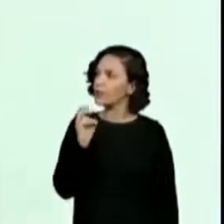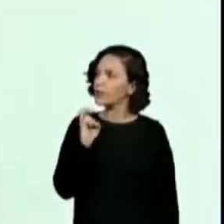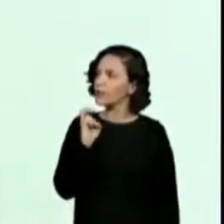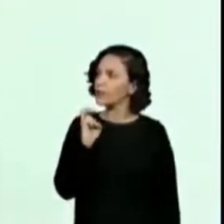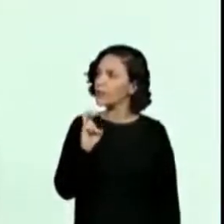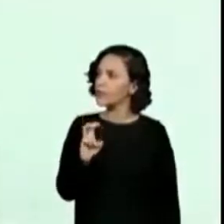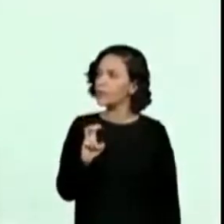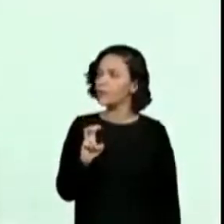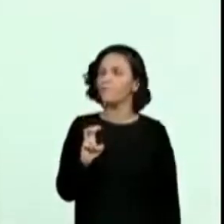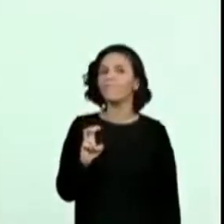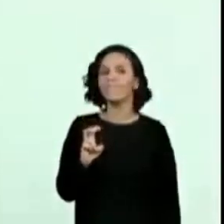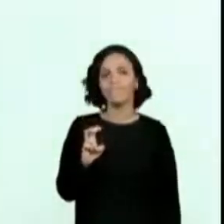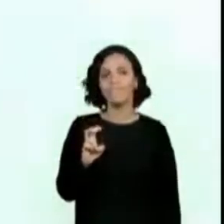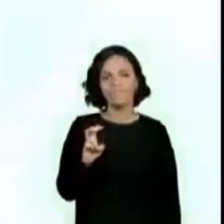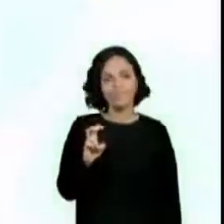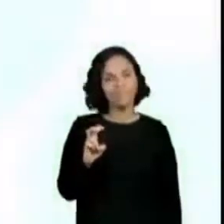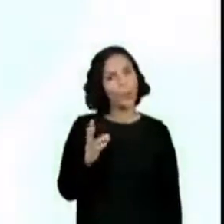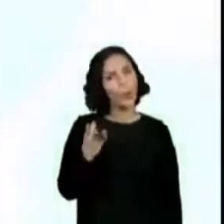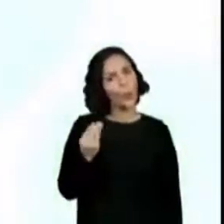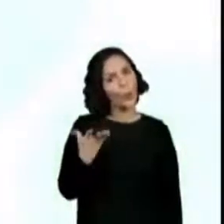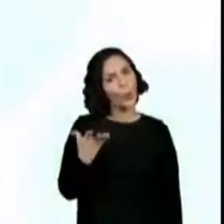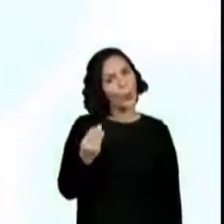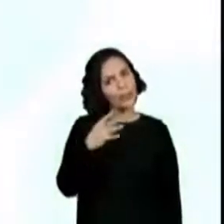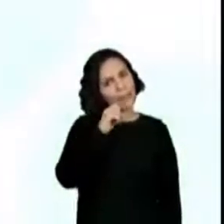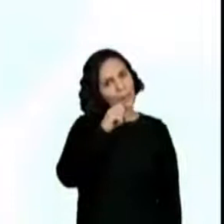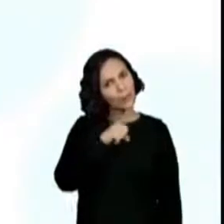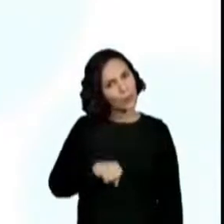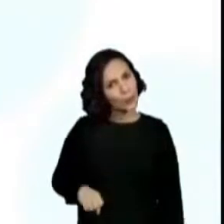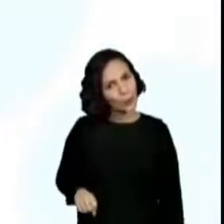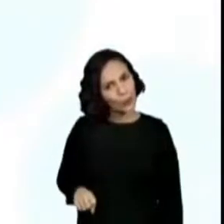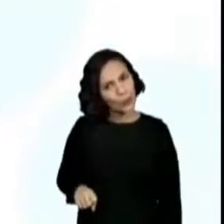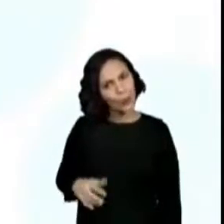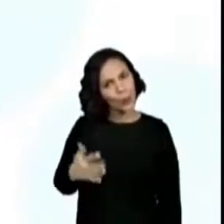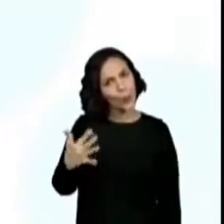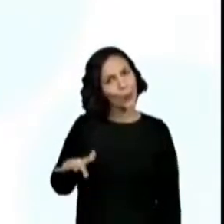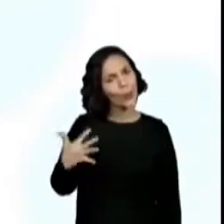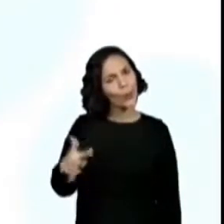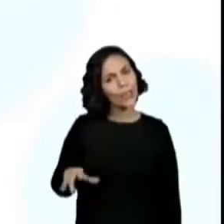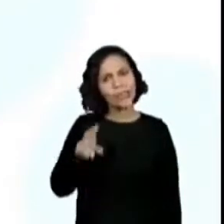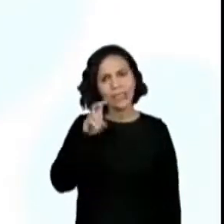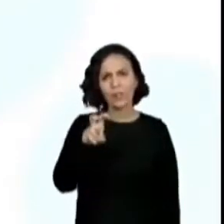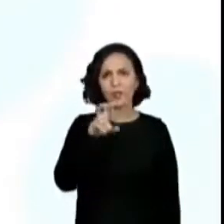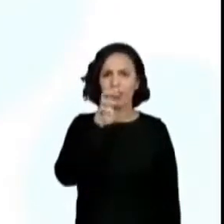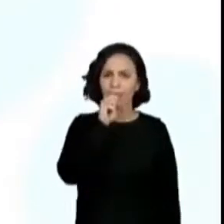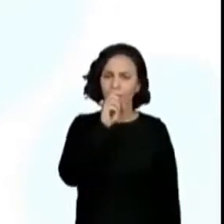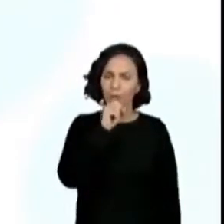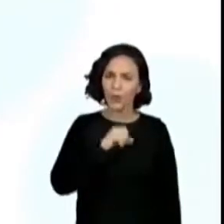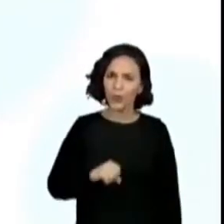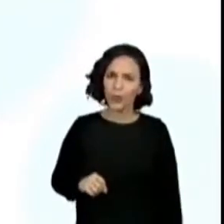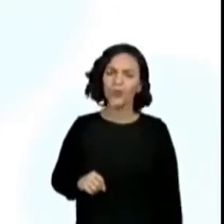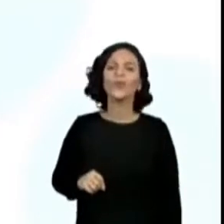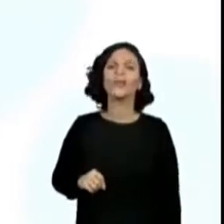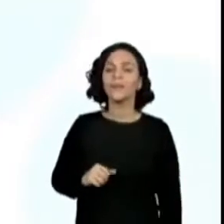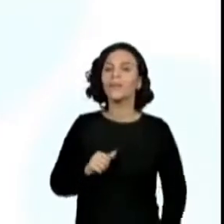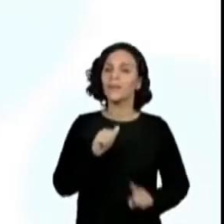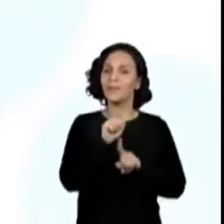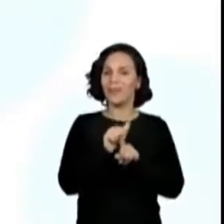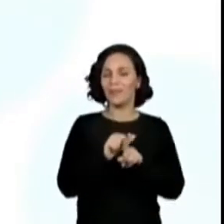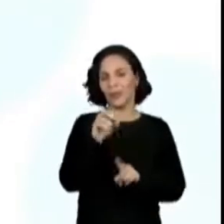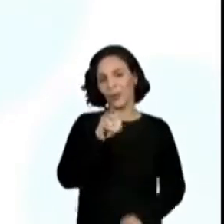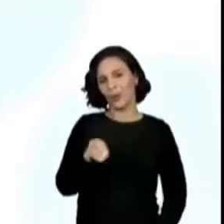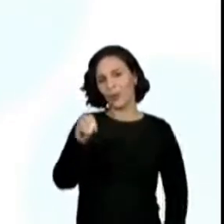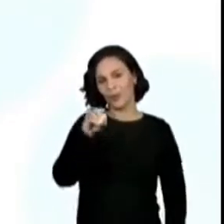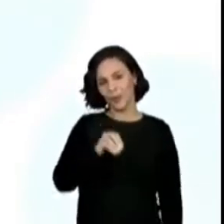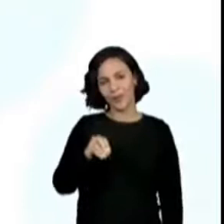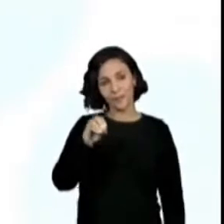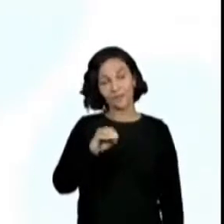quatro, cinco. Bastante, hein? Tivemos aí bastante sábados no mês de